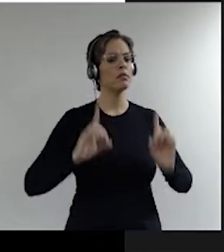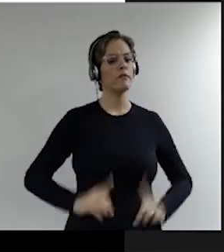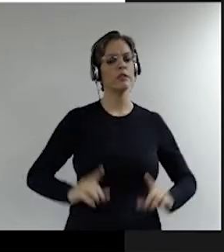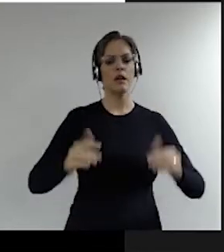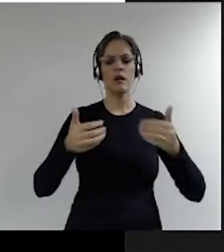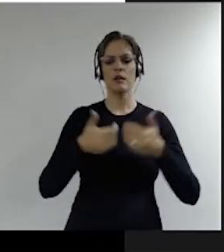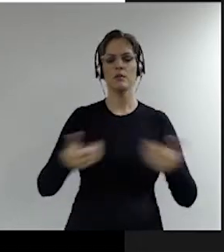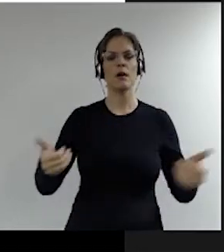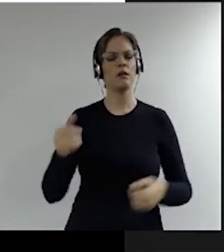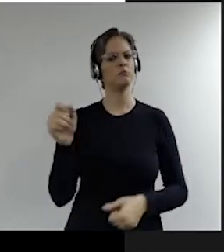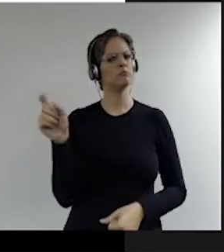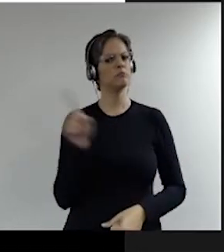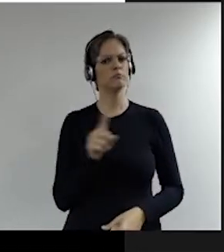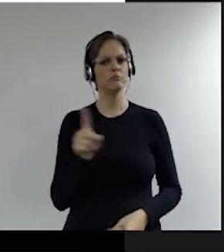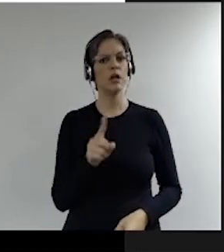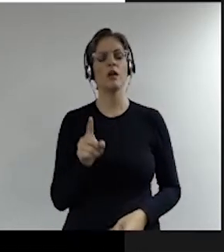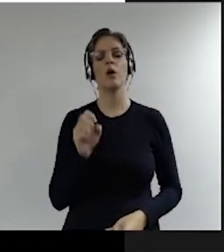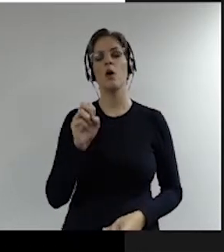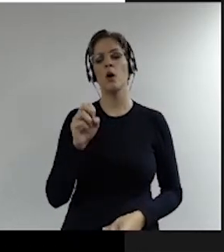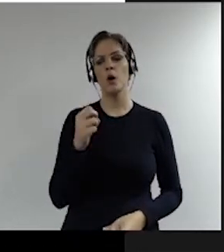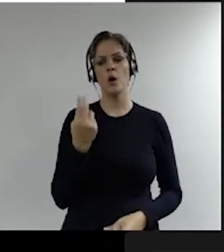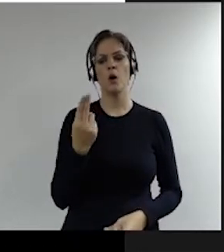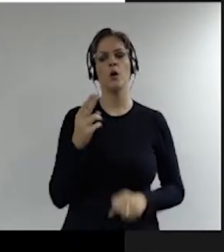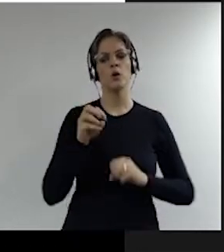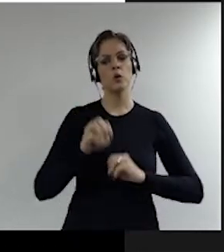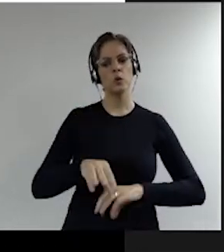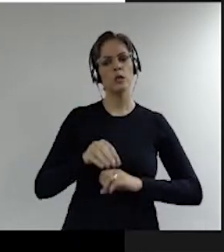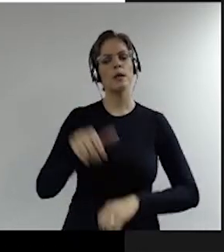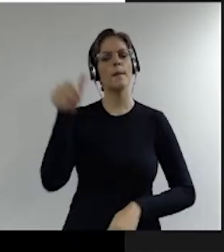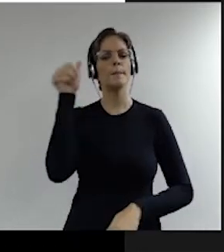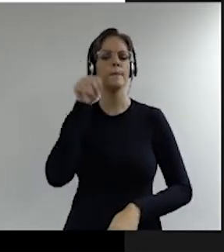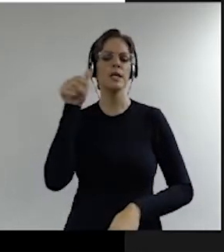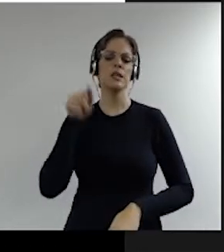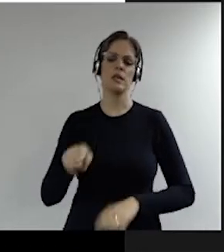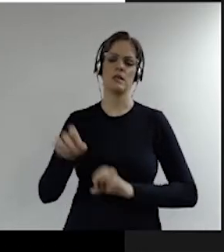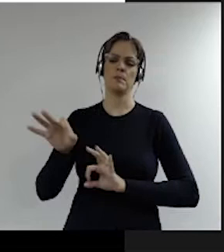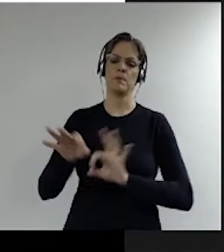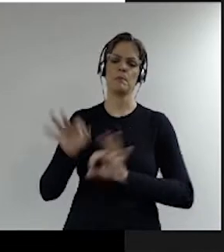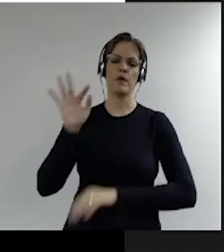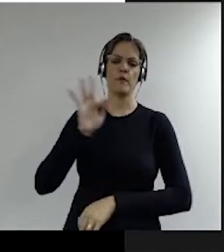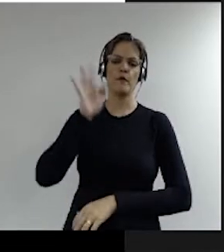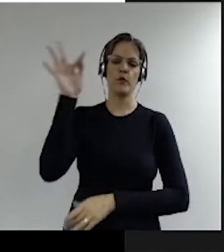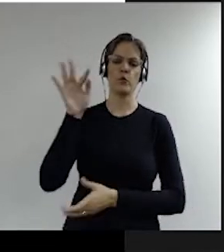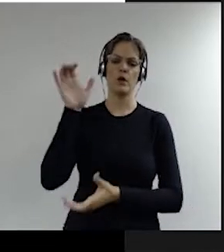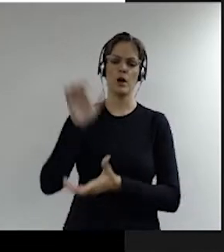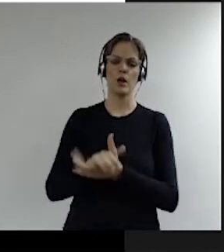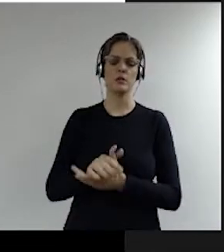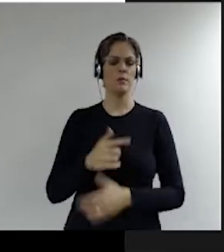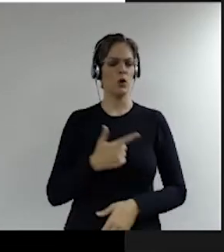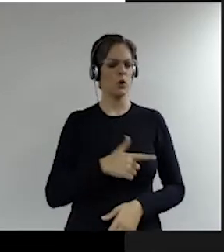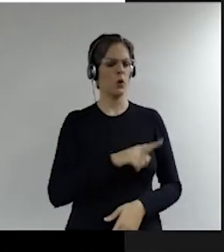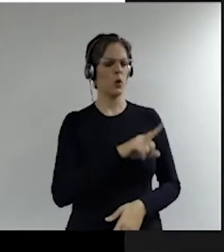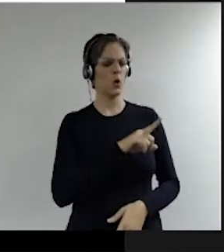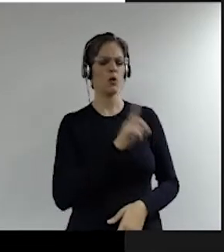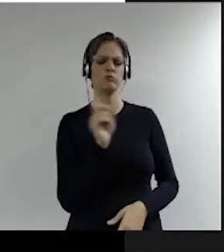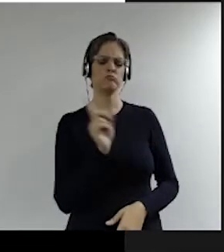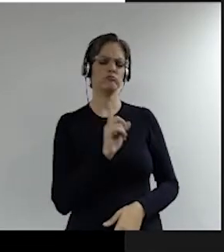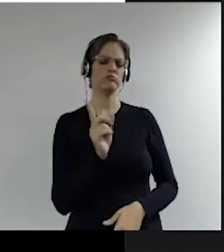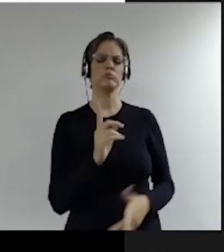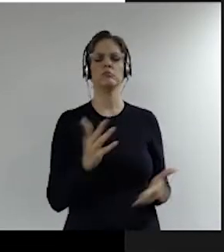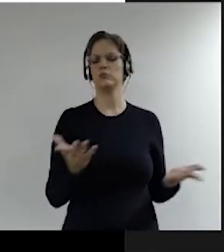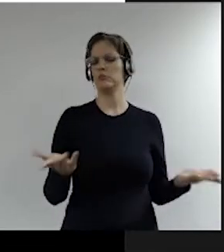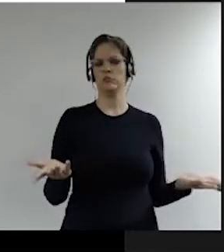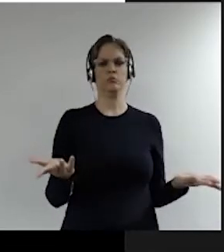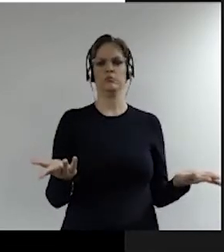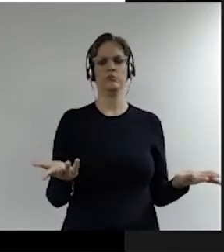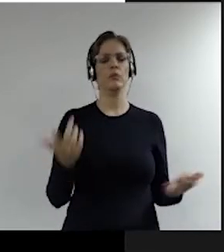para criança, para as meninas, para preparar para o casamento, outra que é para valer, como em muitos